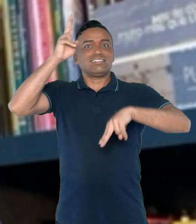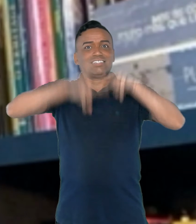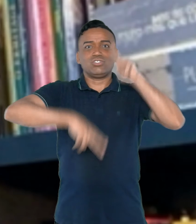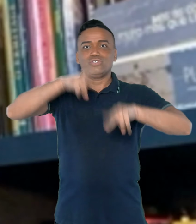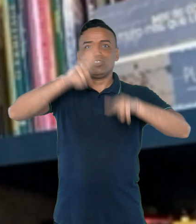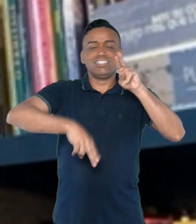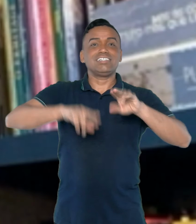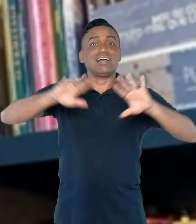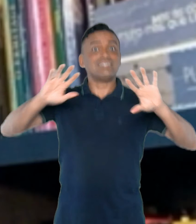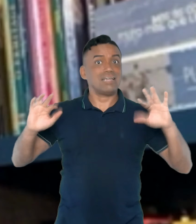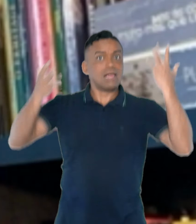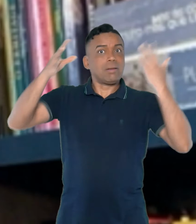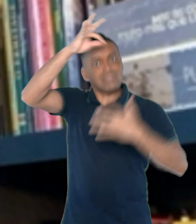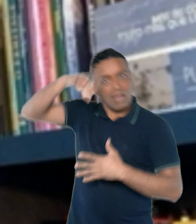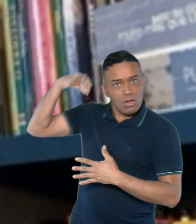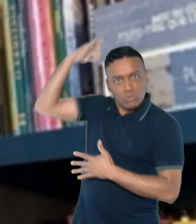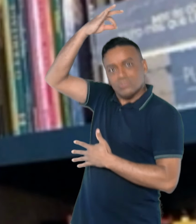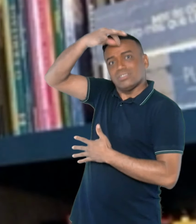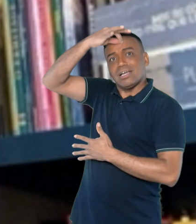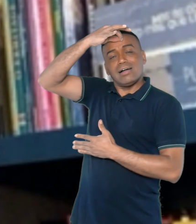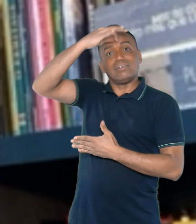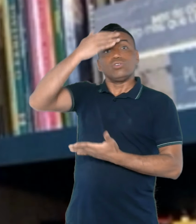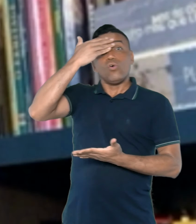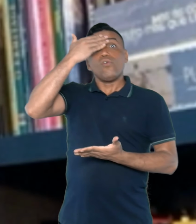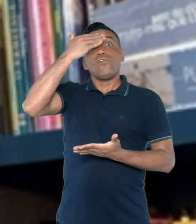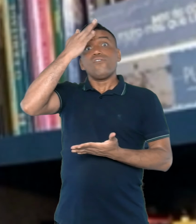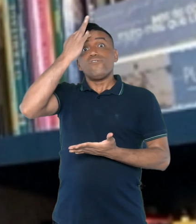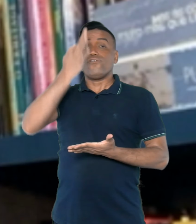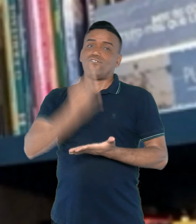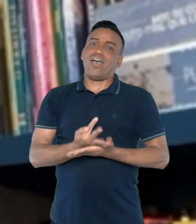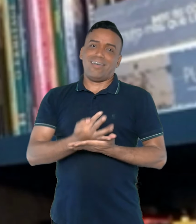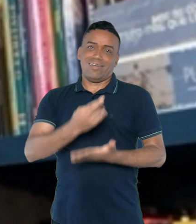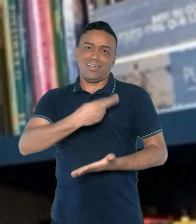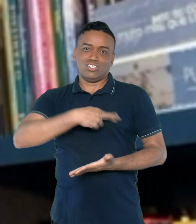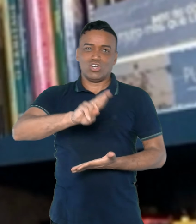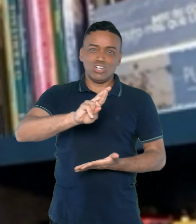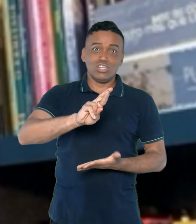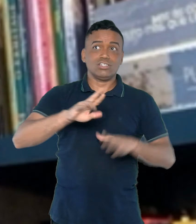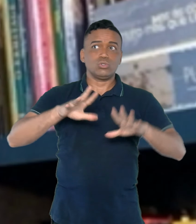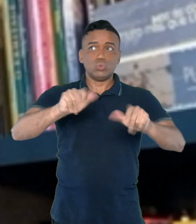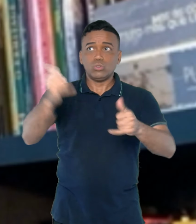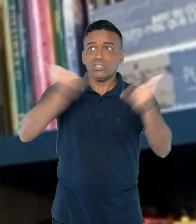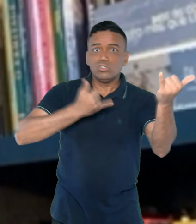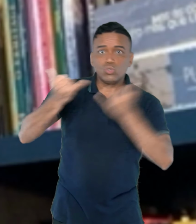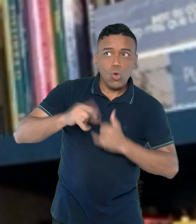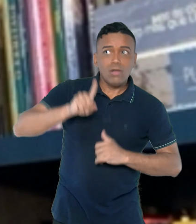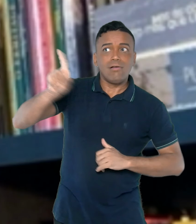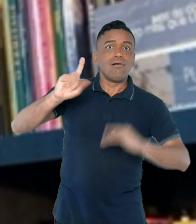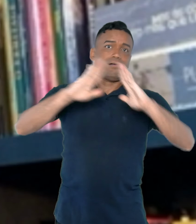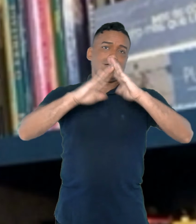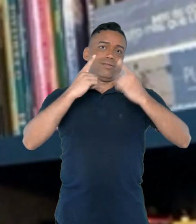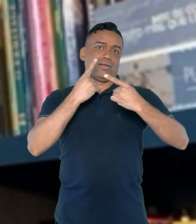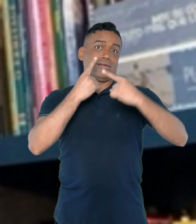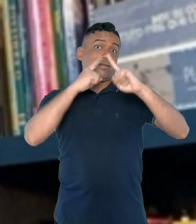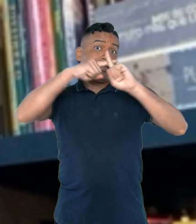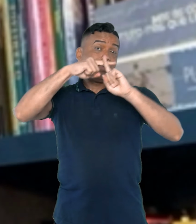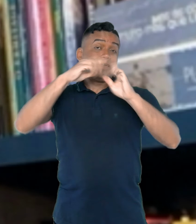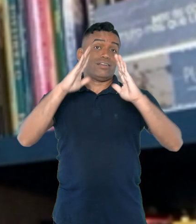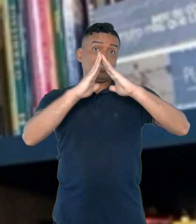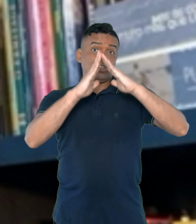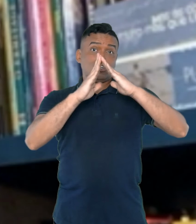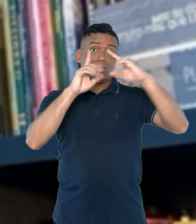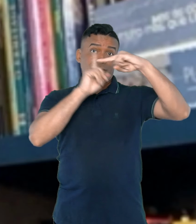profissões da fé religiosa, de tudo aquilo que nos dizem e que tudo aquilo que nos contam, né, na igreja, por exemplo. Né? Fé, no